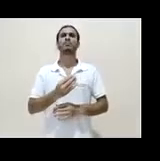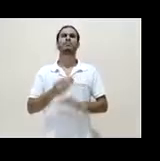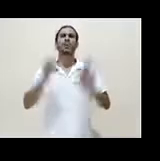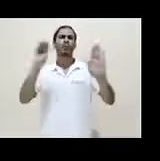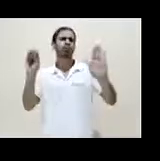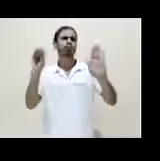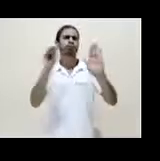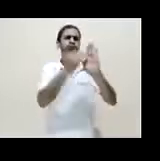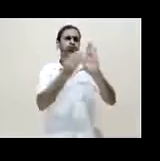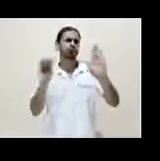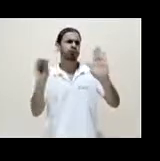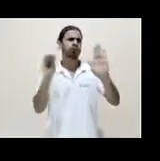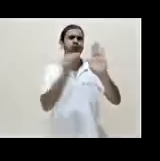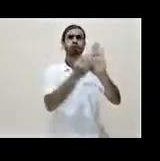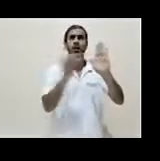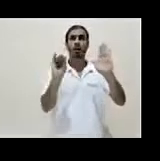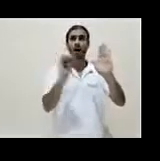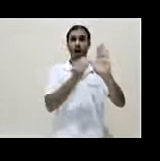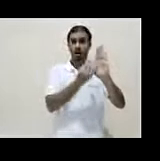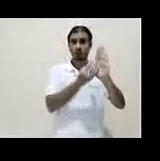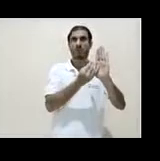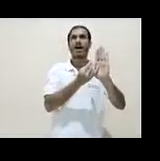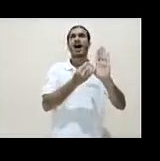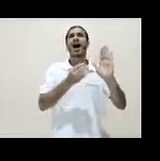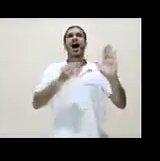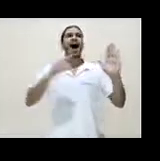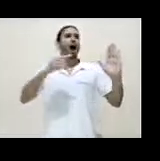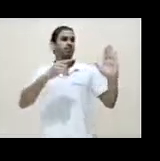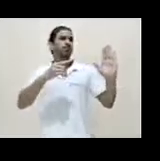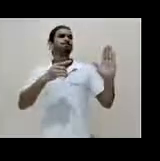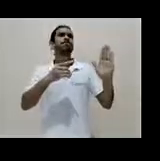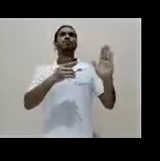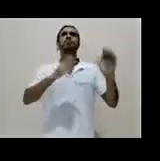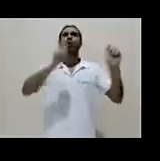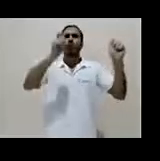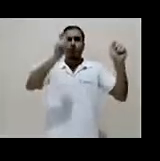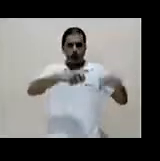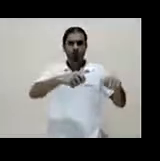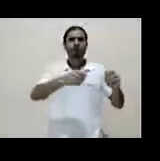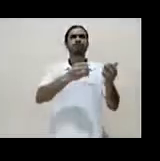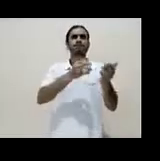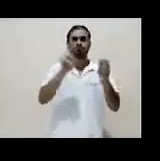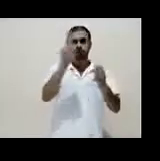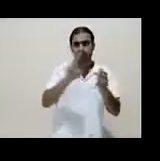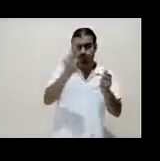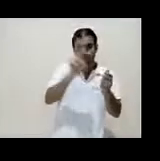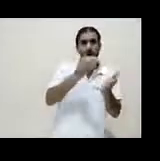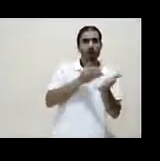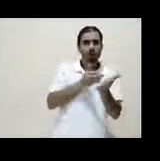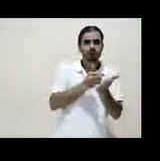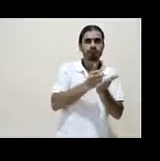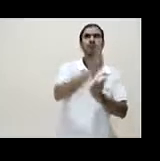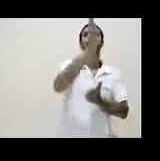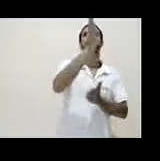realmente executa e dá o resultado que se espera daquele programa. Então, são algumas métricas aí, né, que